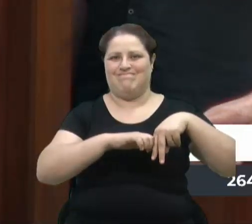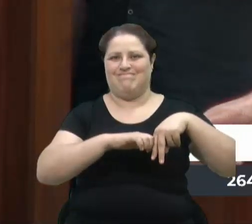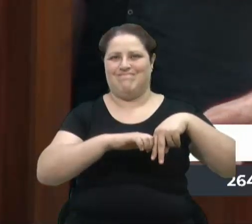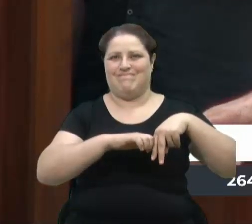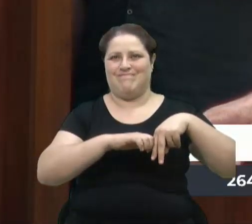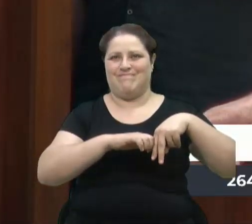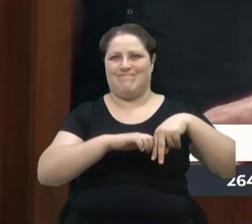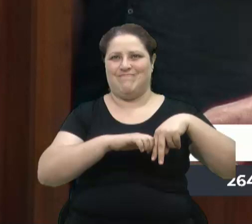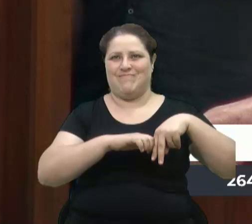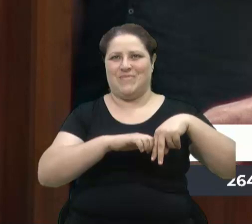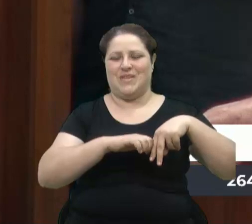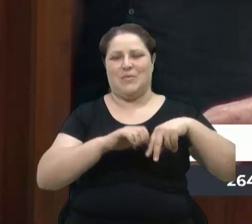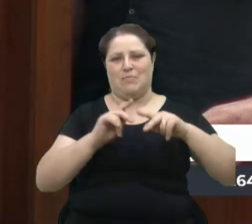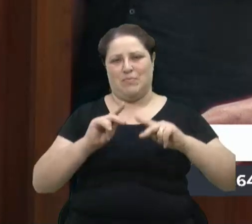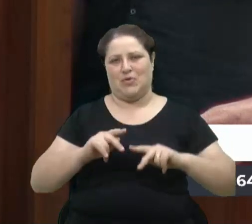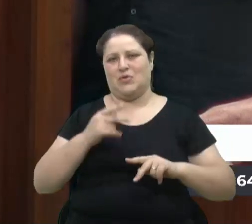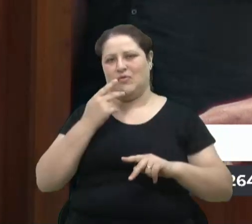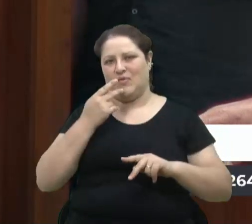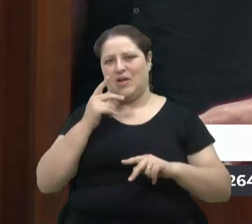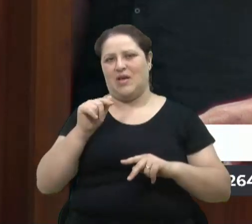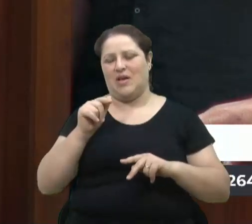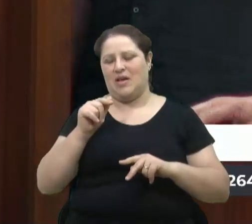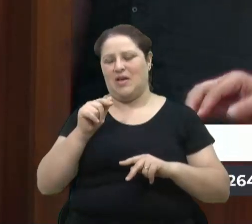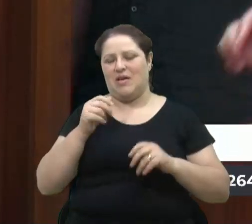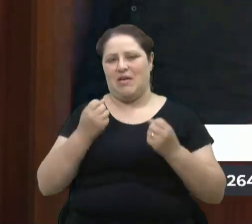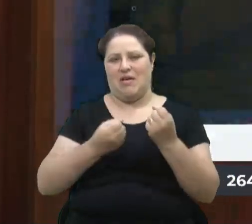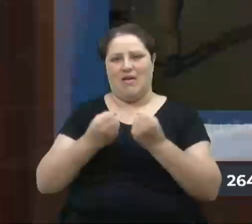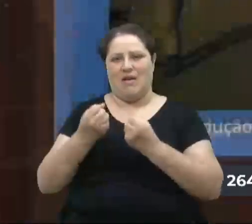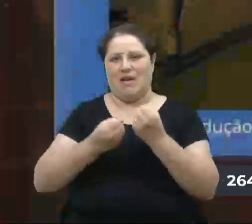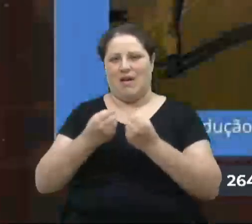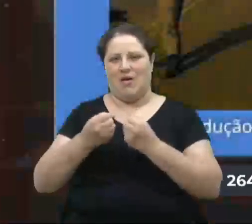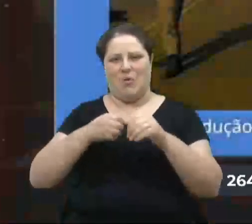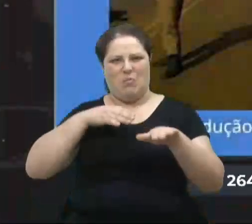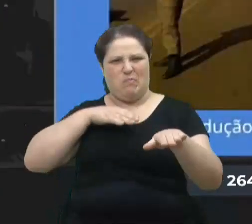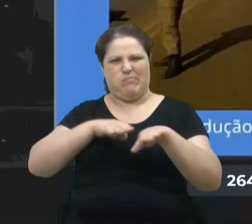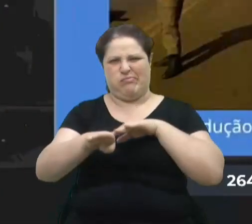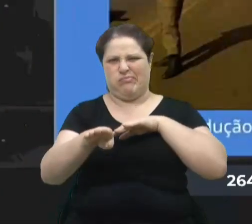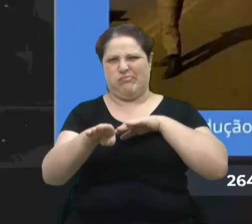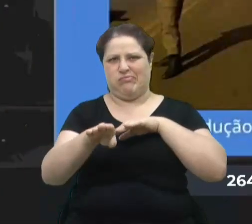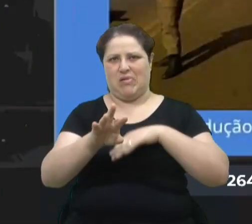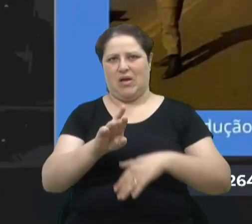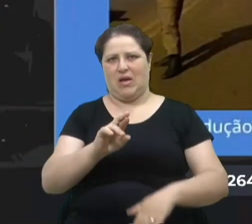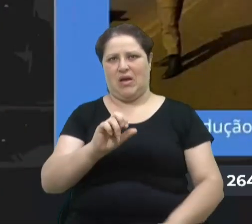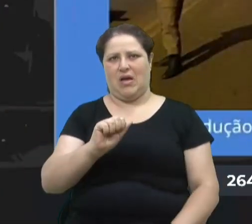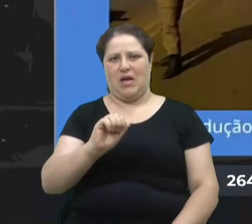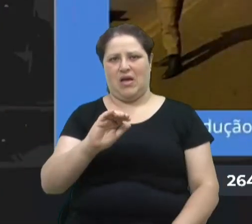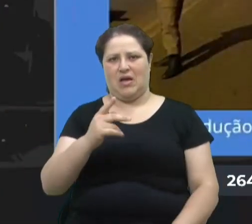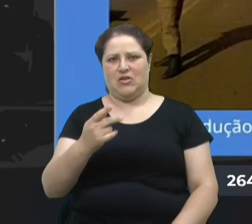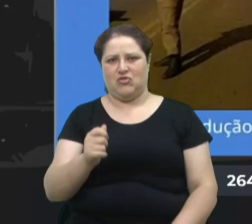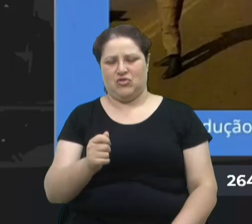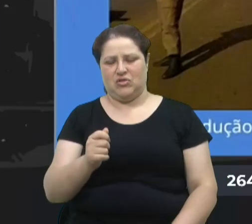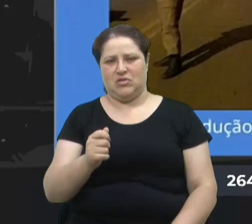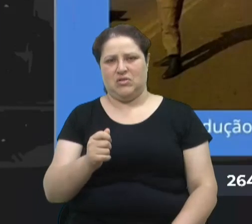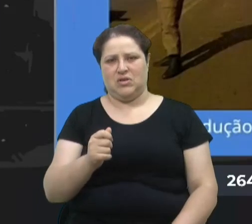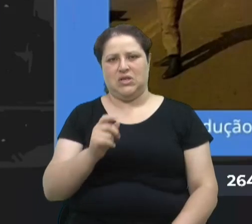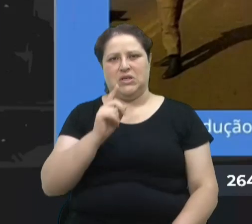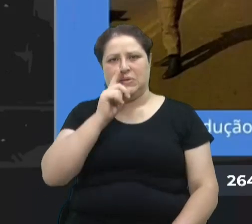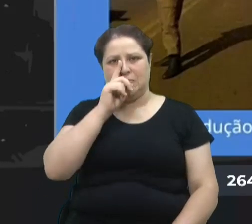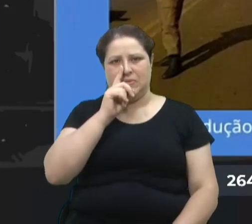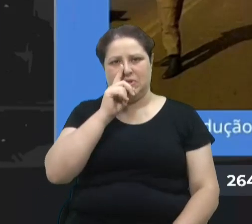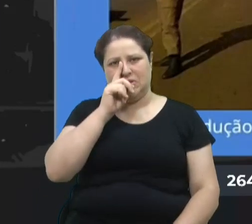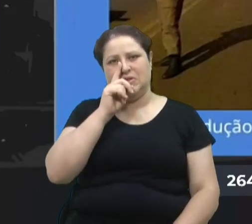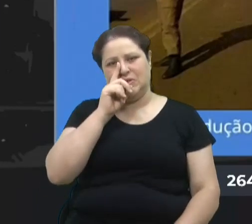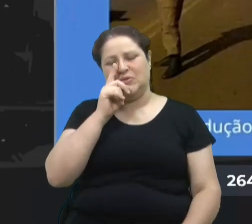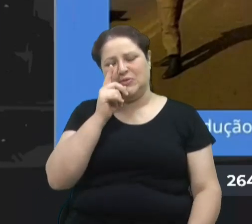provavelmente, se comenta que foi até um racha, pode ser, mas se fosse um racha, essa pessoa podia ter perdido a vida, como morreu lá essa pessoa.